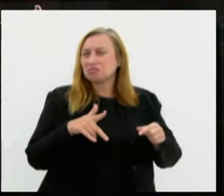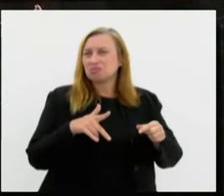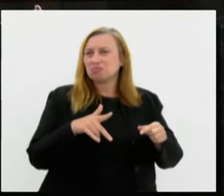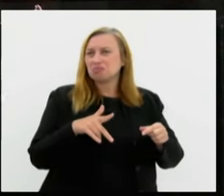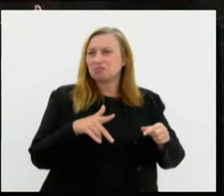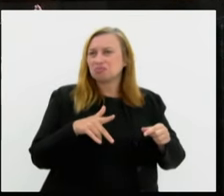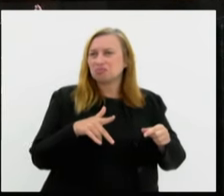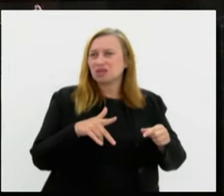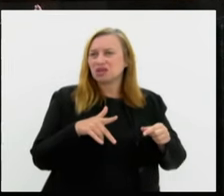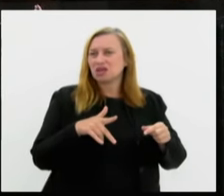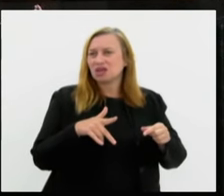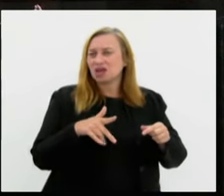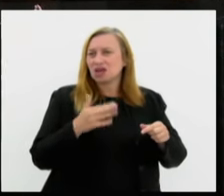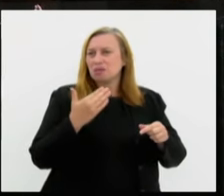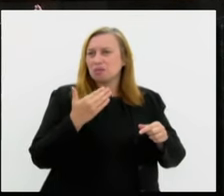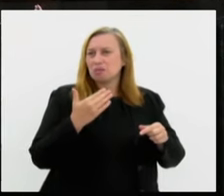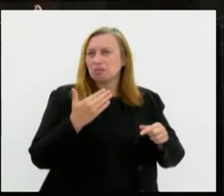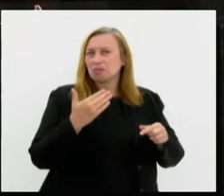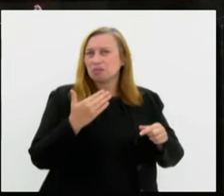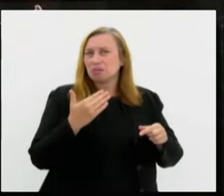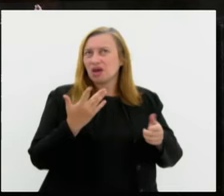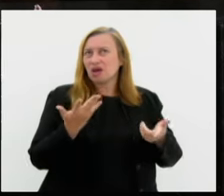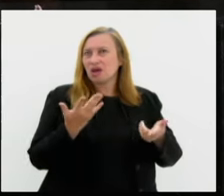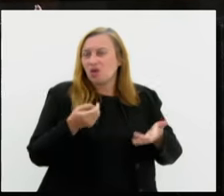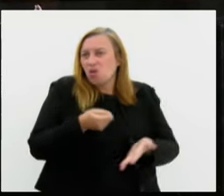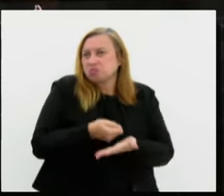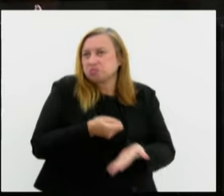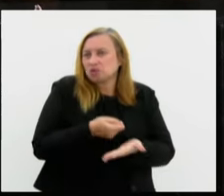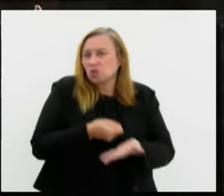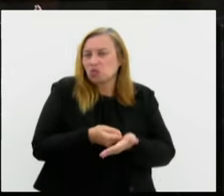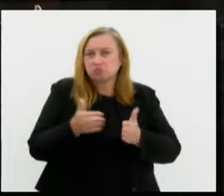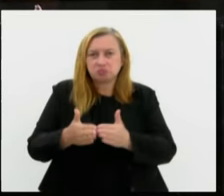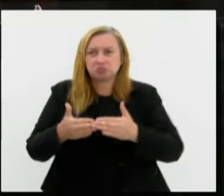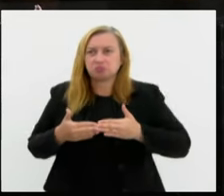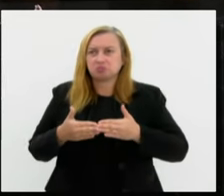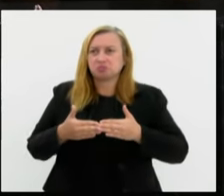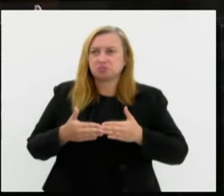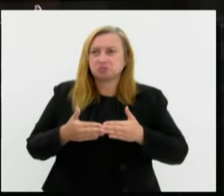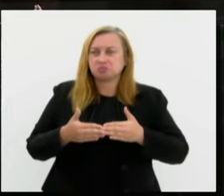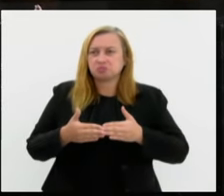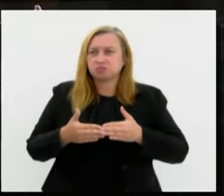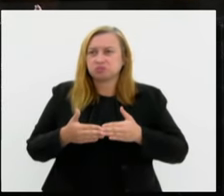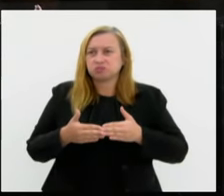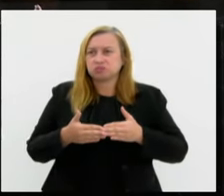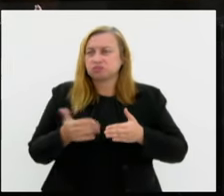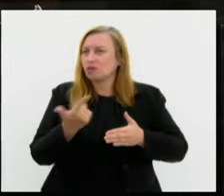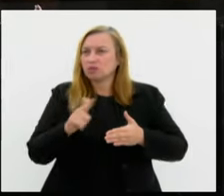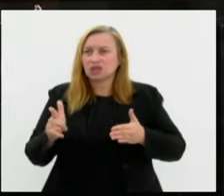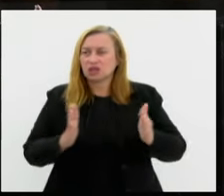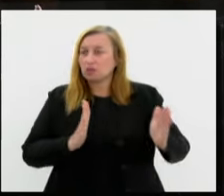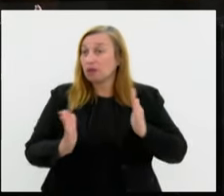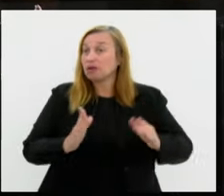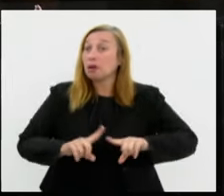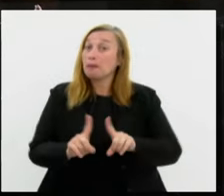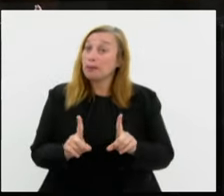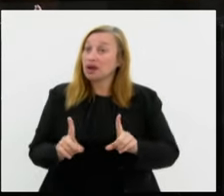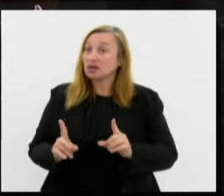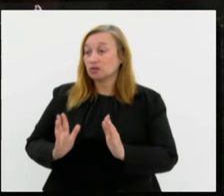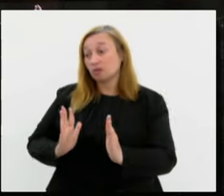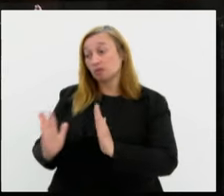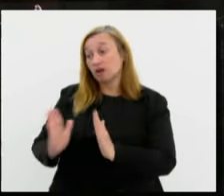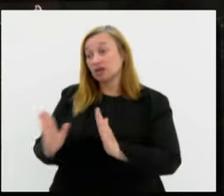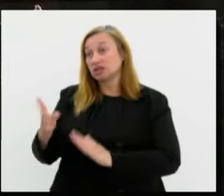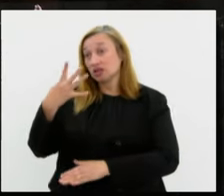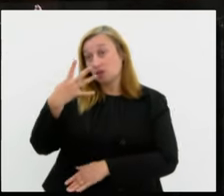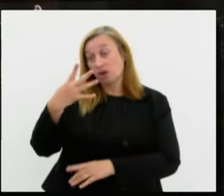permitia um afastamento sem prazo, mas cautelarmente, por um prazo de 4 meses, já